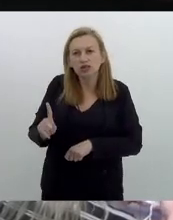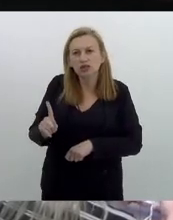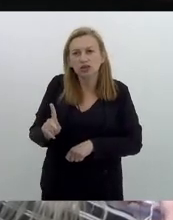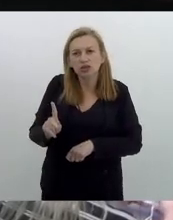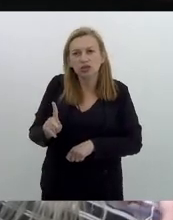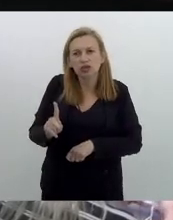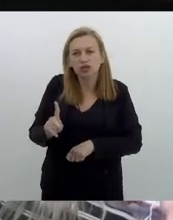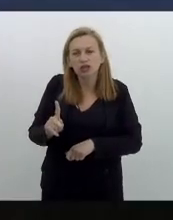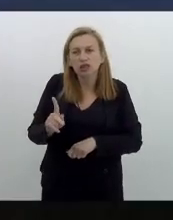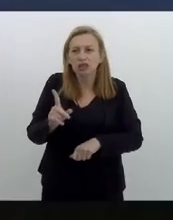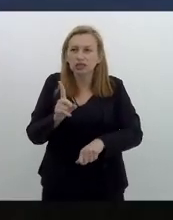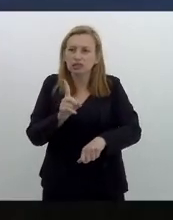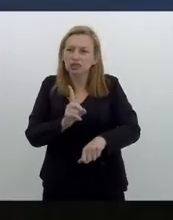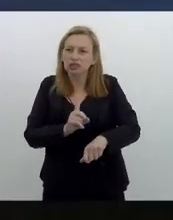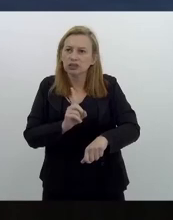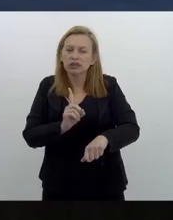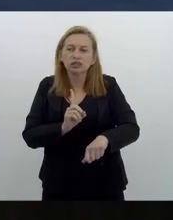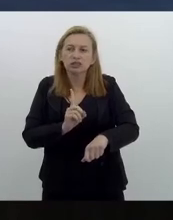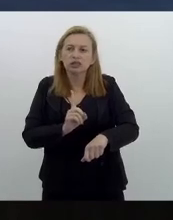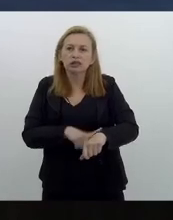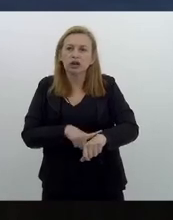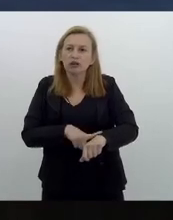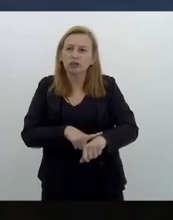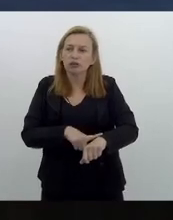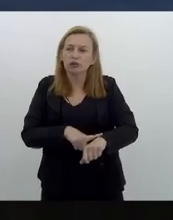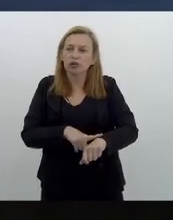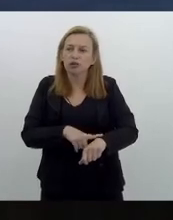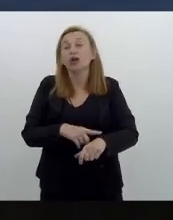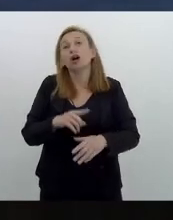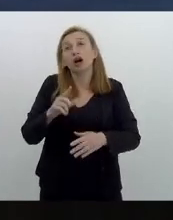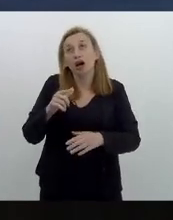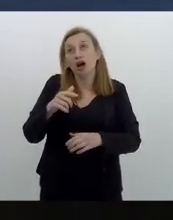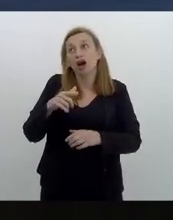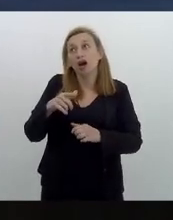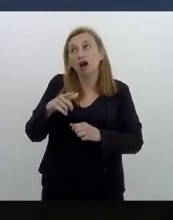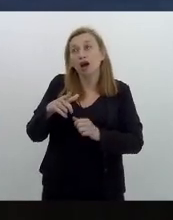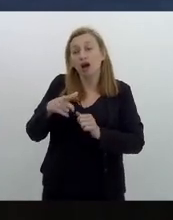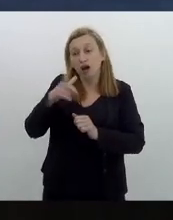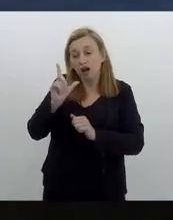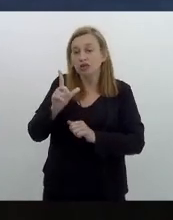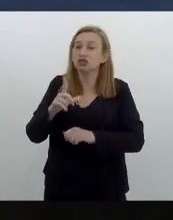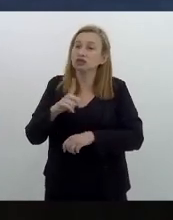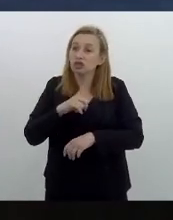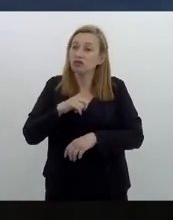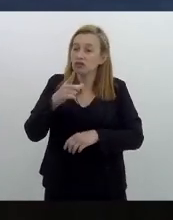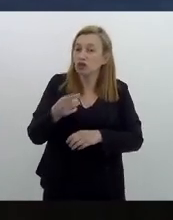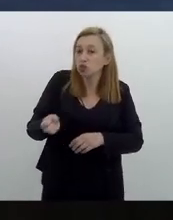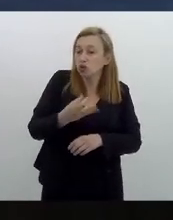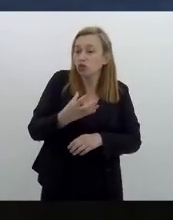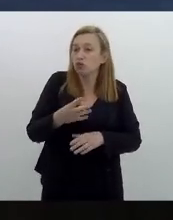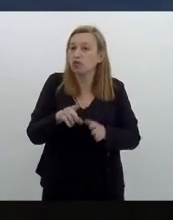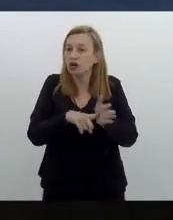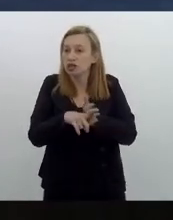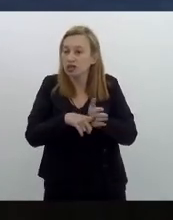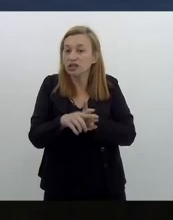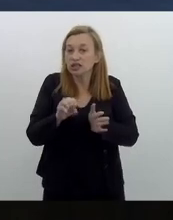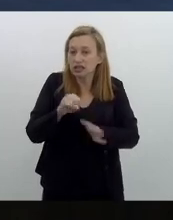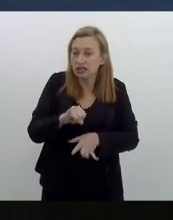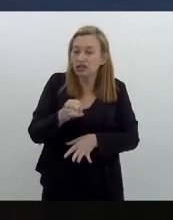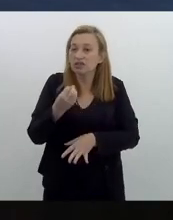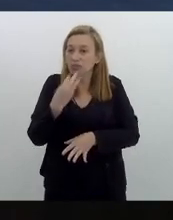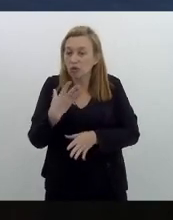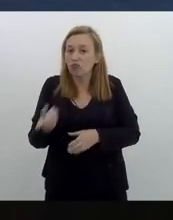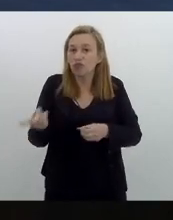temporária Antigamente existia Você ia fazer um novo exame Se você ficasse bom Você